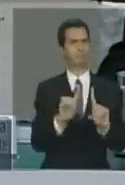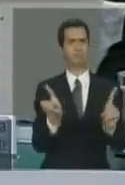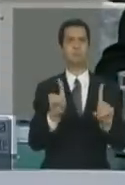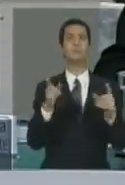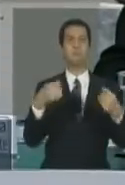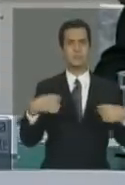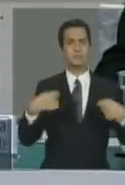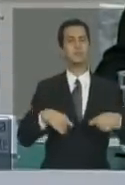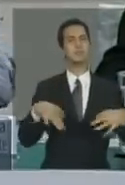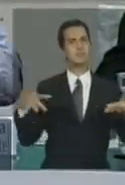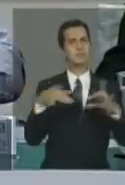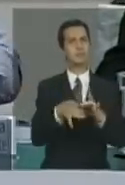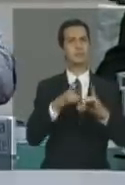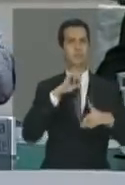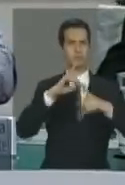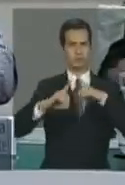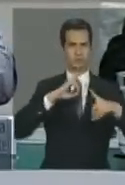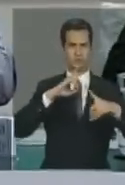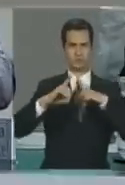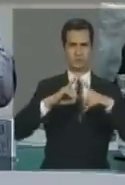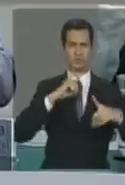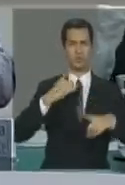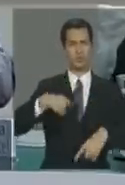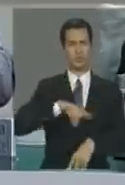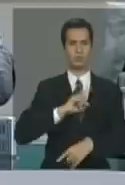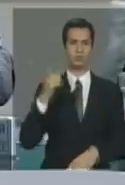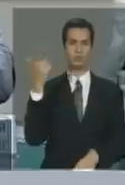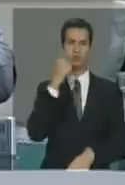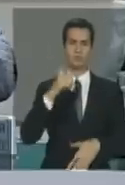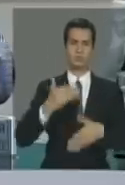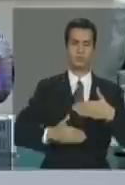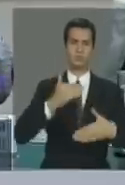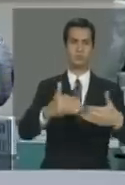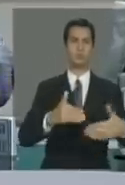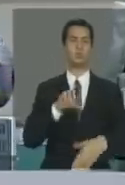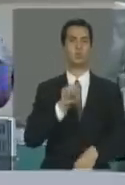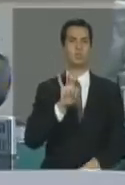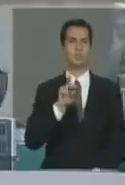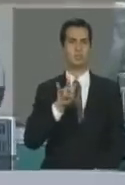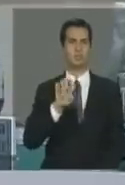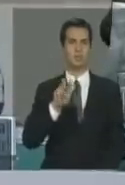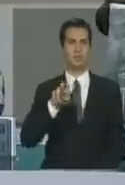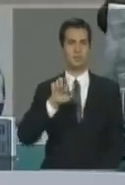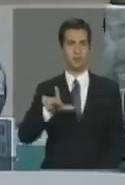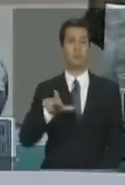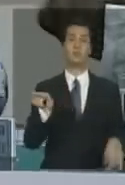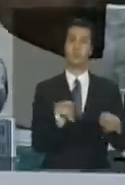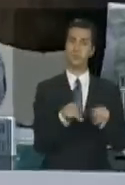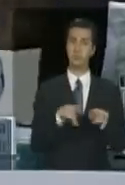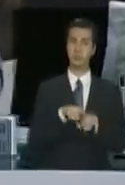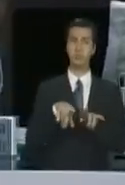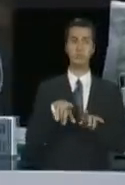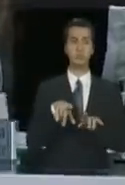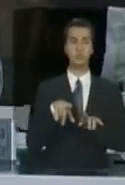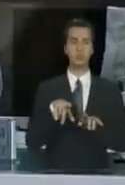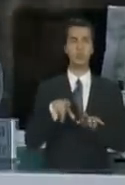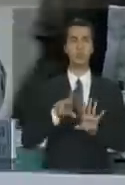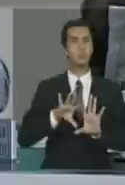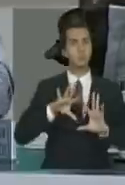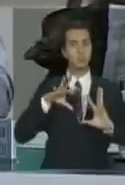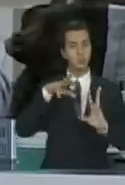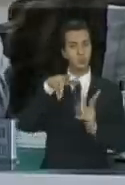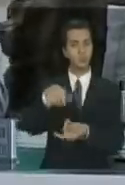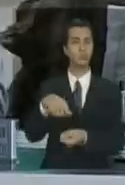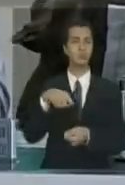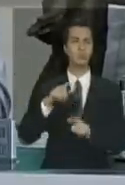como caminho para avançar no processo de desenvolvimento sustentável, como também os esforços globais